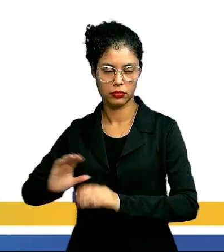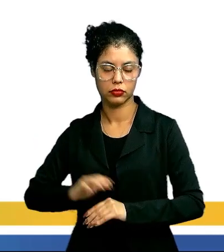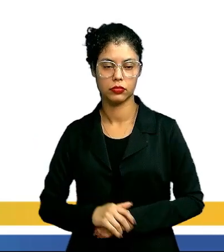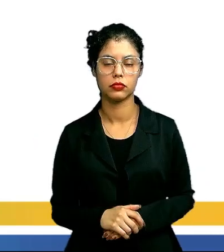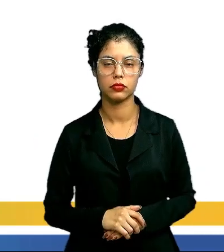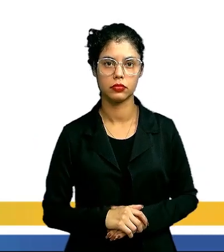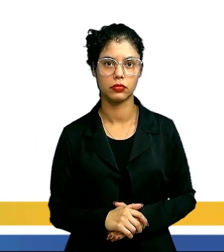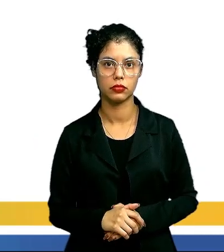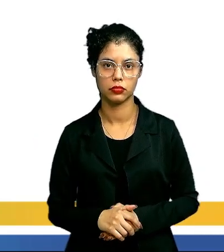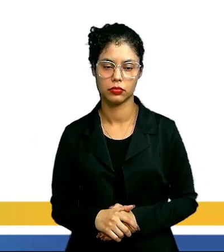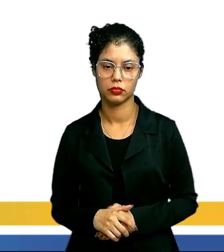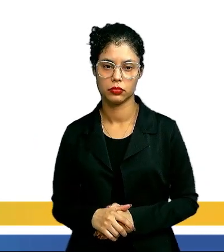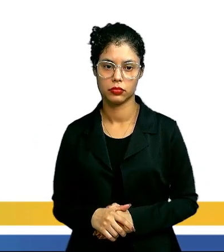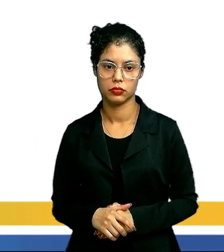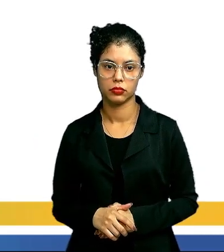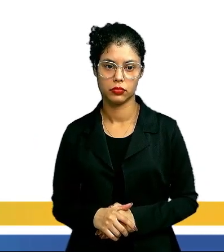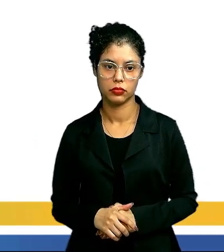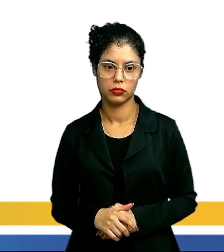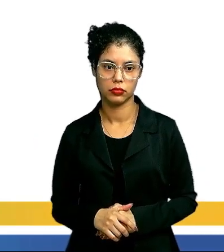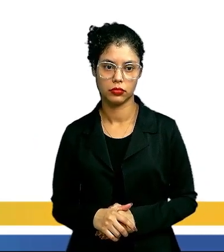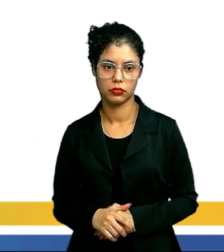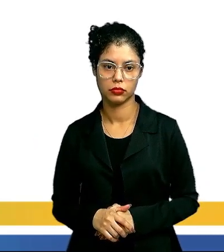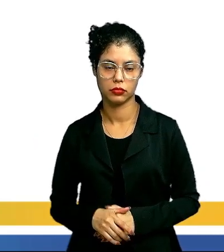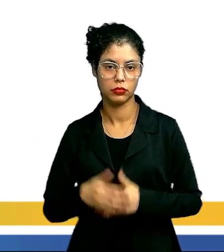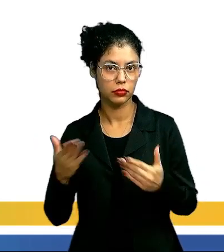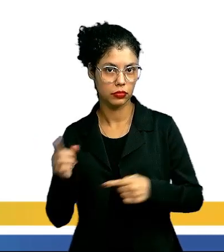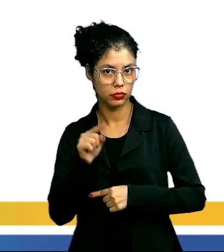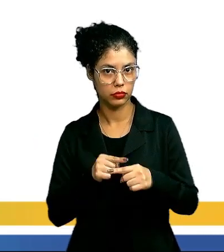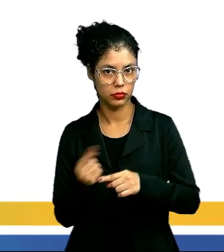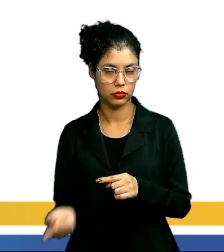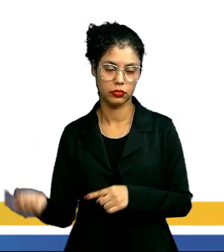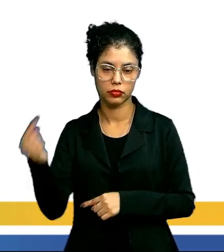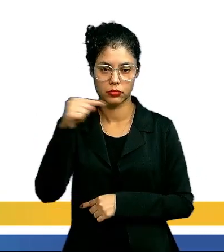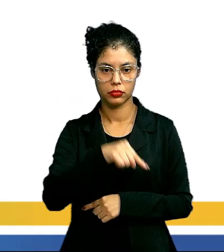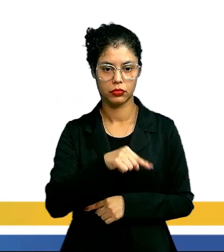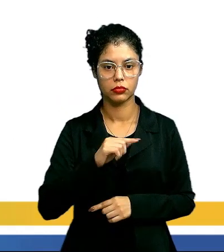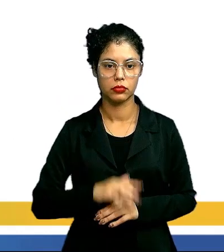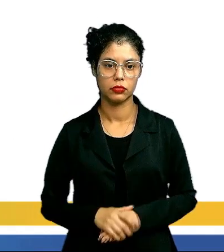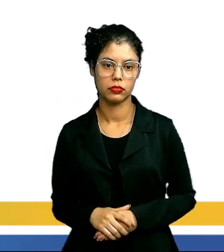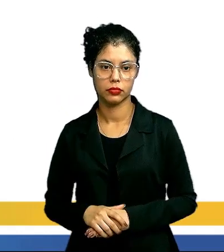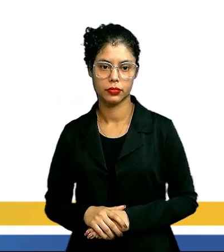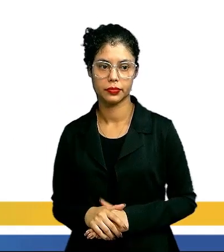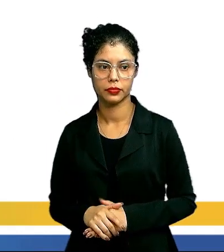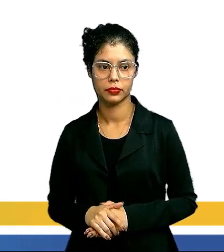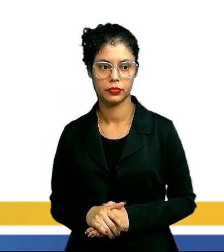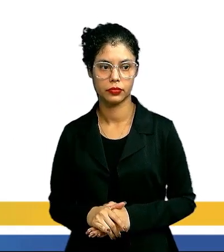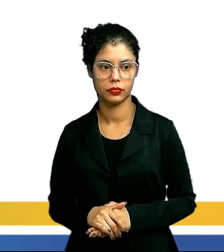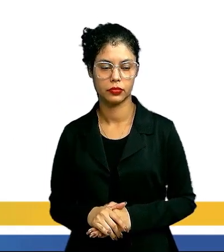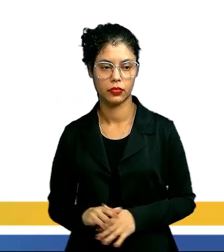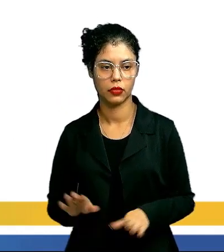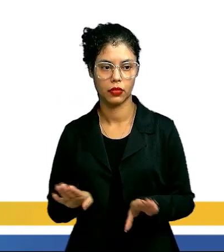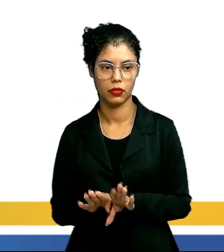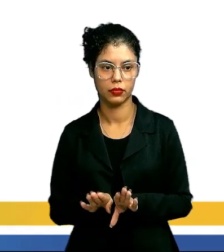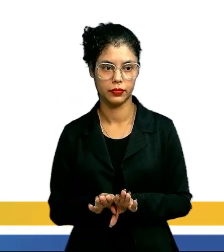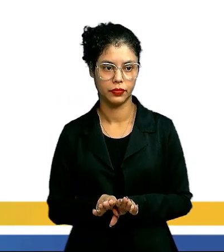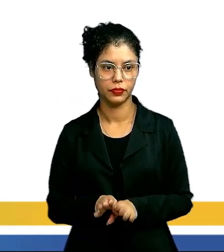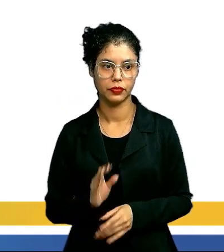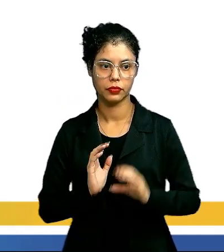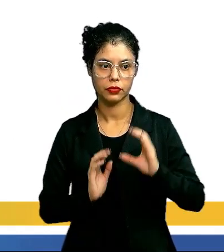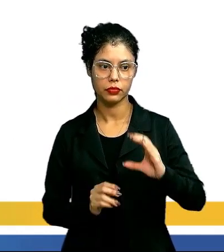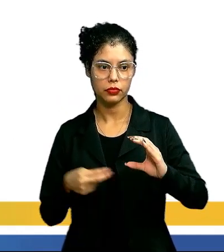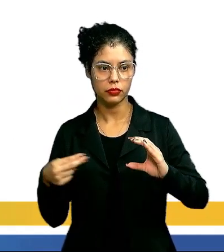1,0201 ok ou também passar dividindo essa taxa por 204